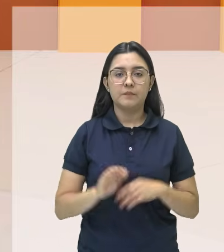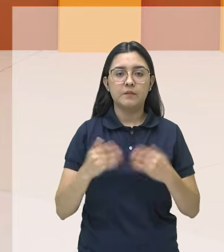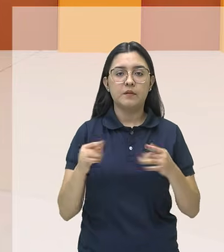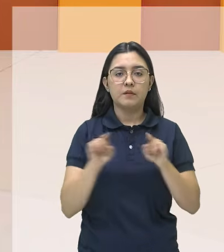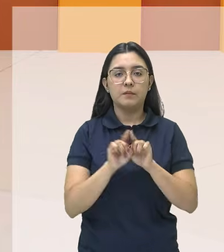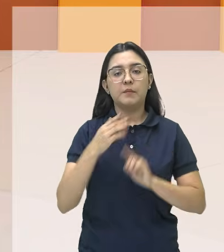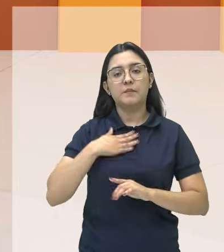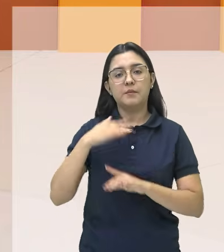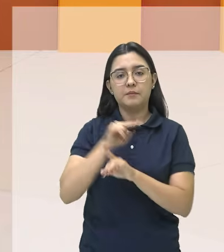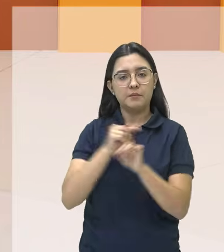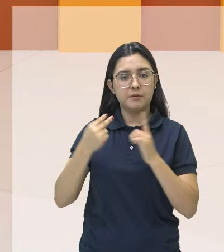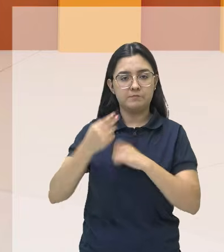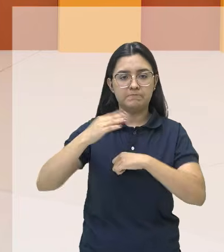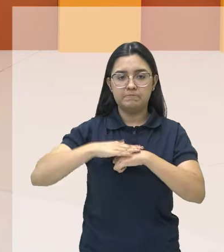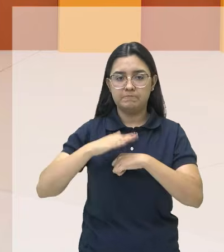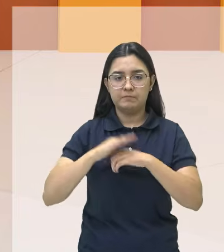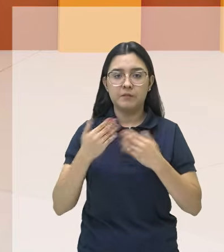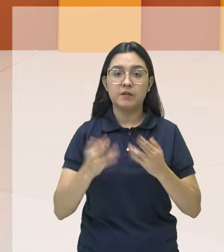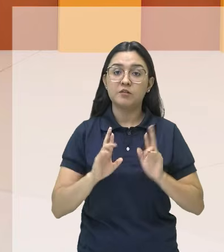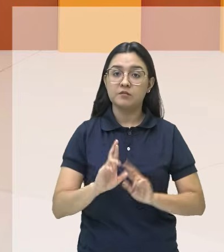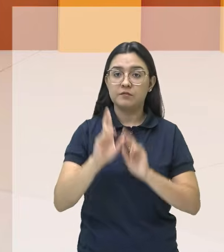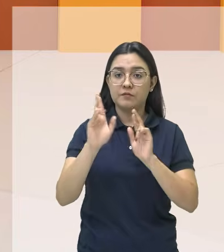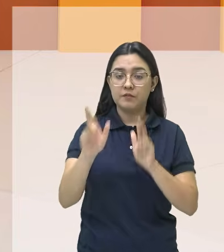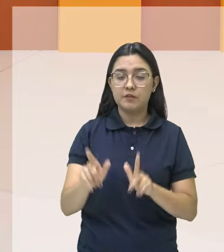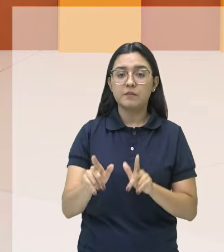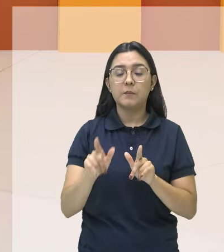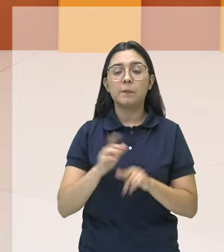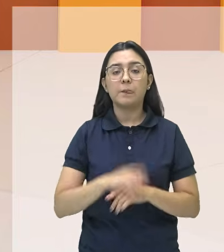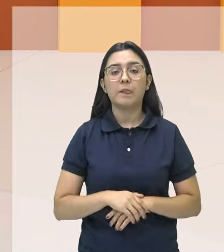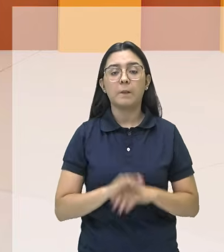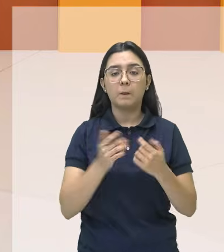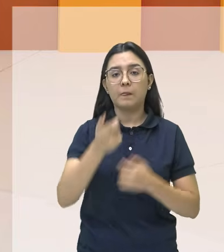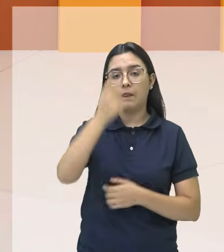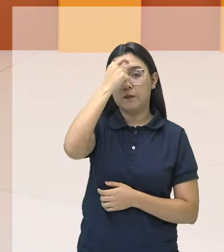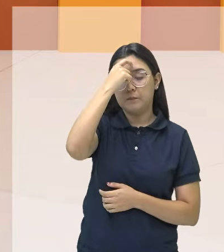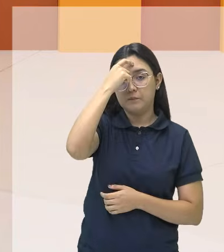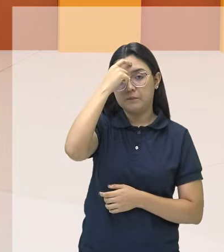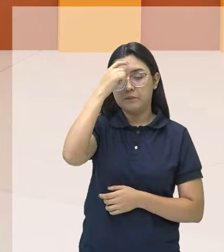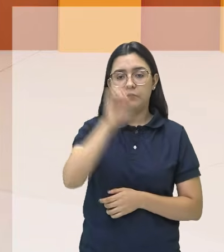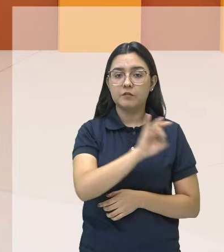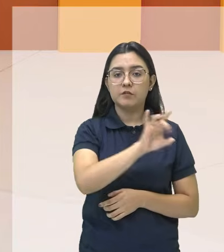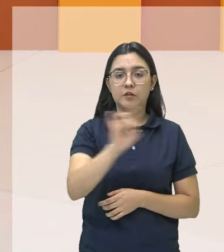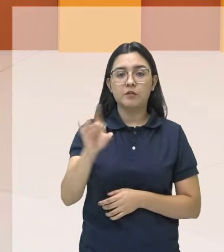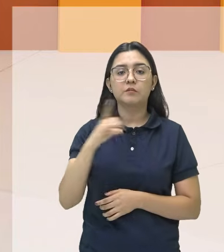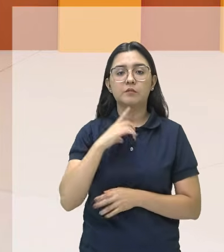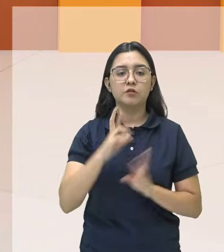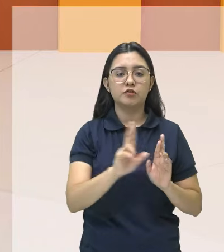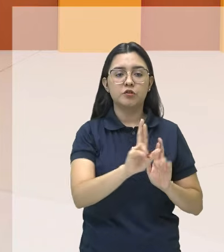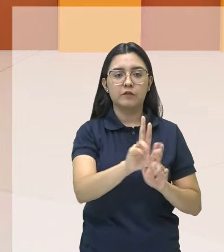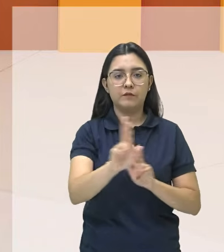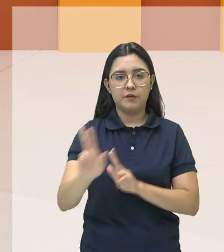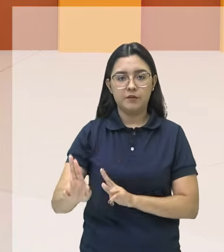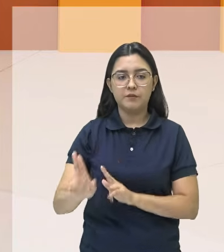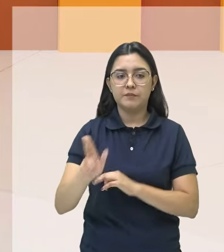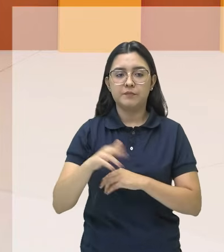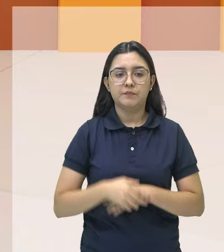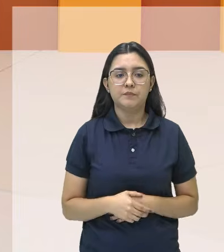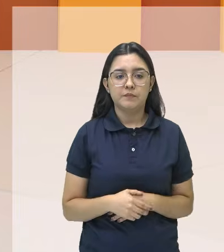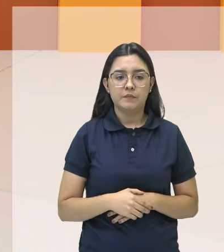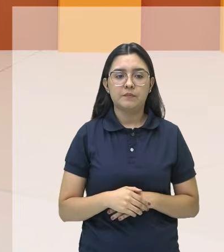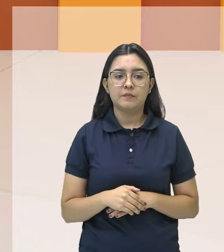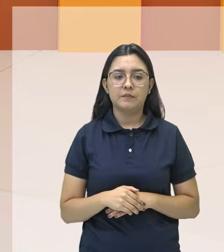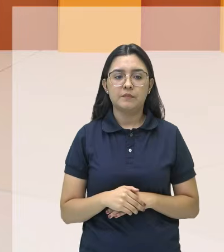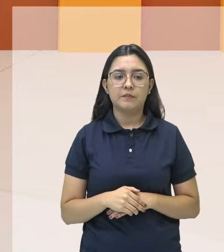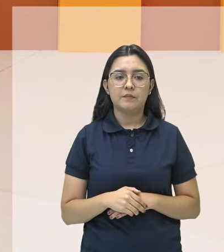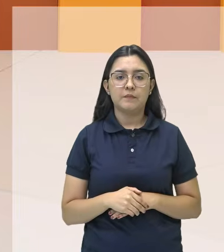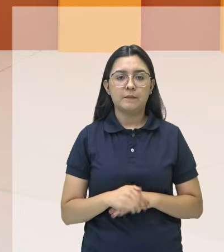meu olhar, que é diferente da consciência de cada um, de cada uma, de cada